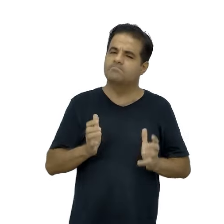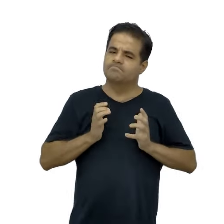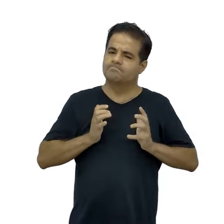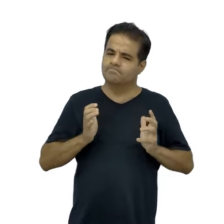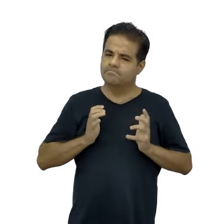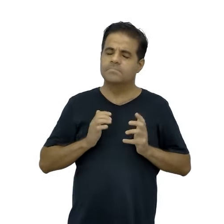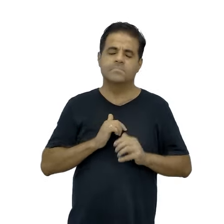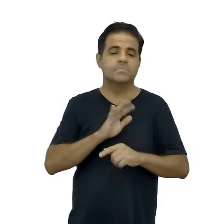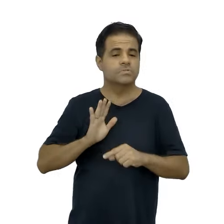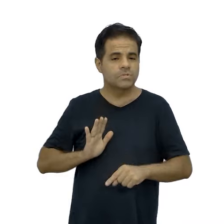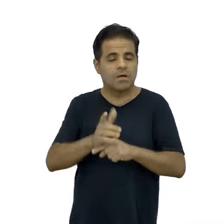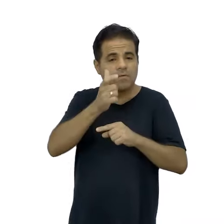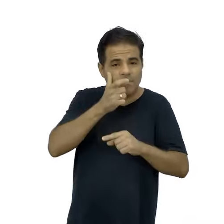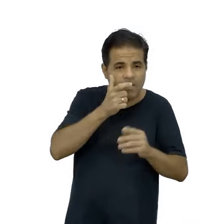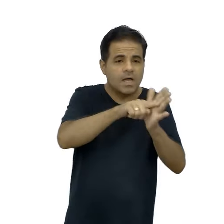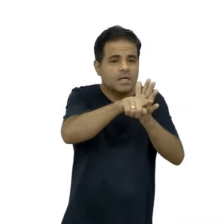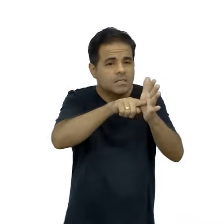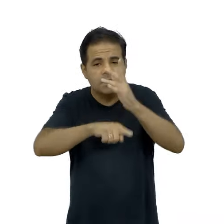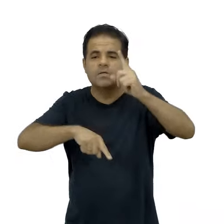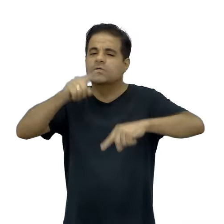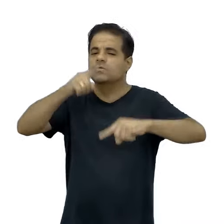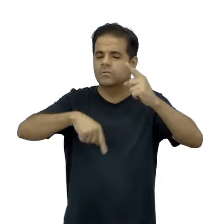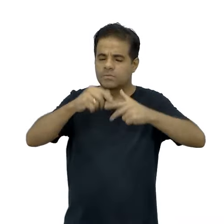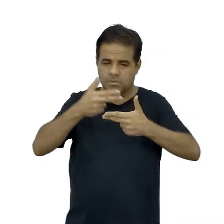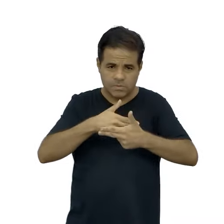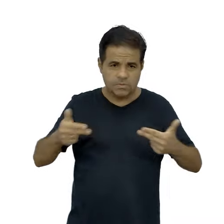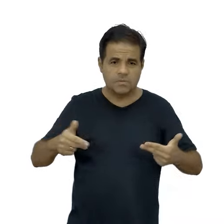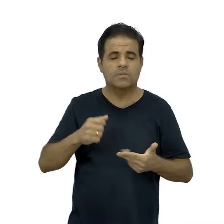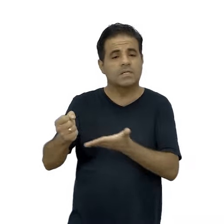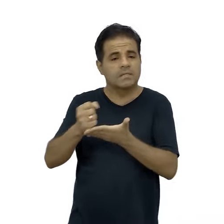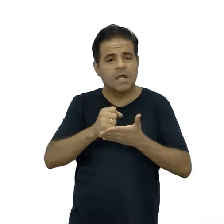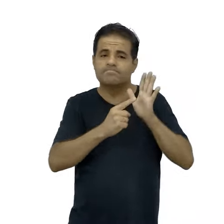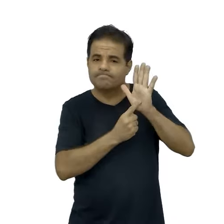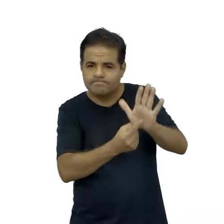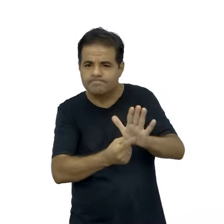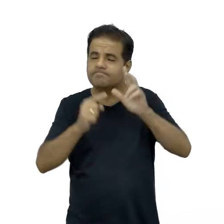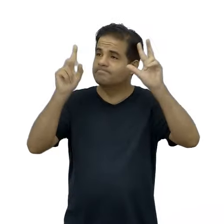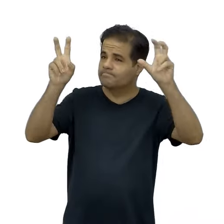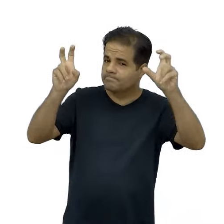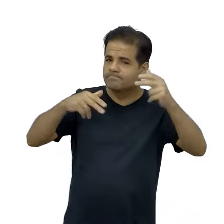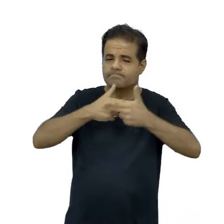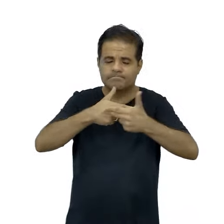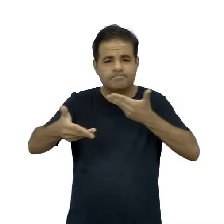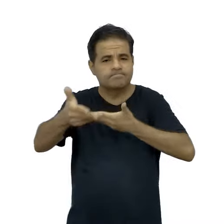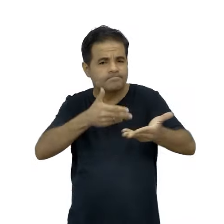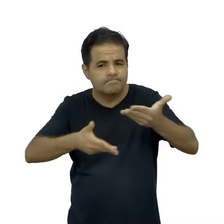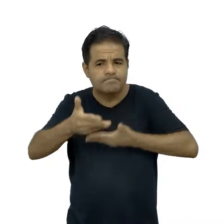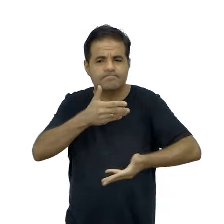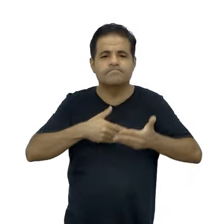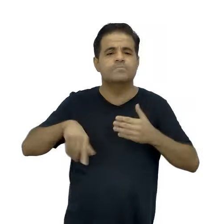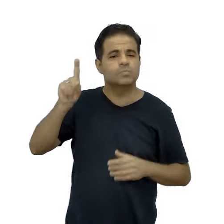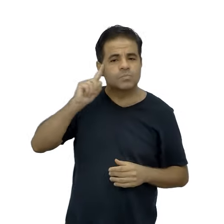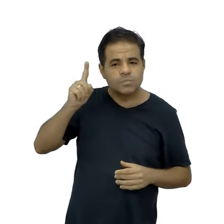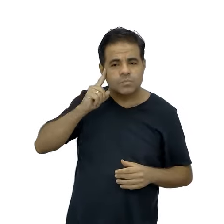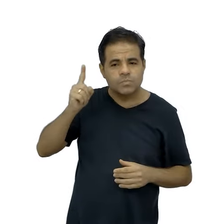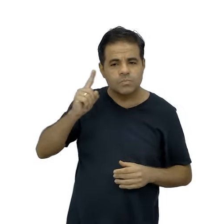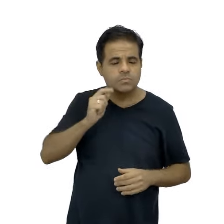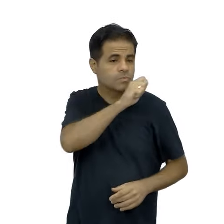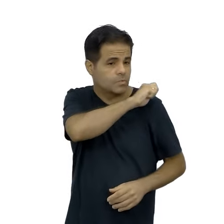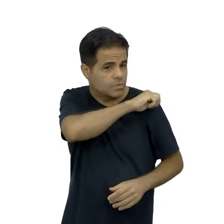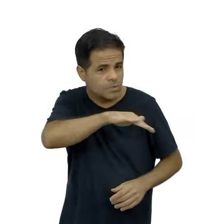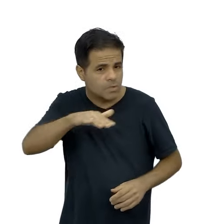rico, analisando o material, ele aborda muitas situações que estão relacionadas ao cotidiano desses